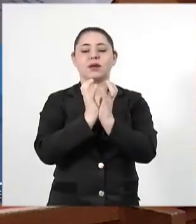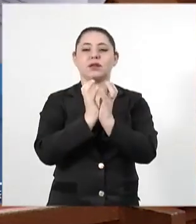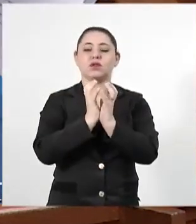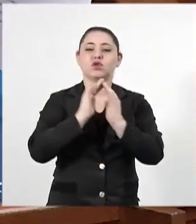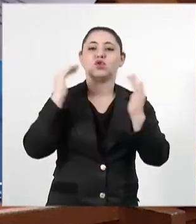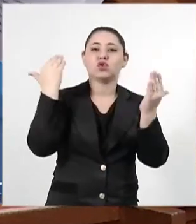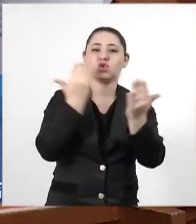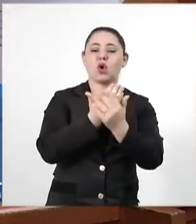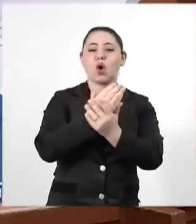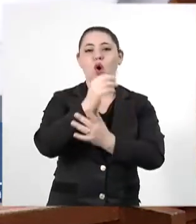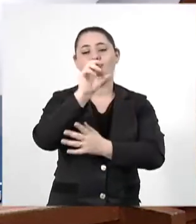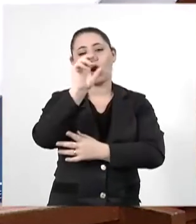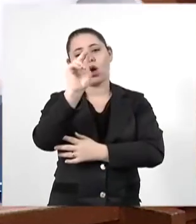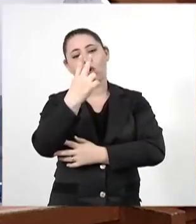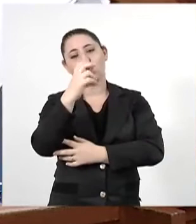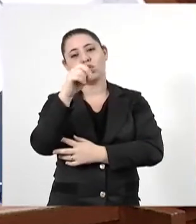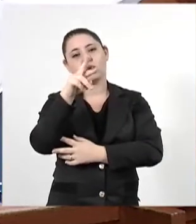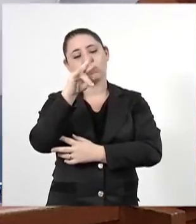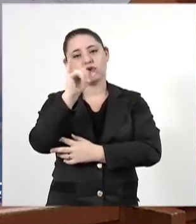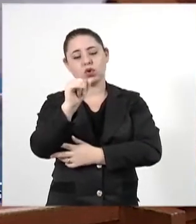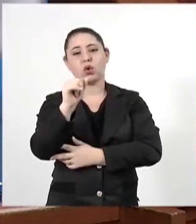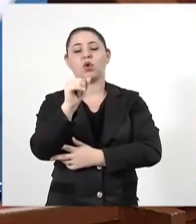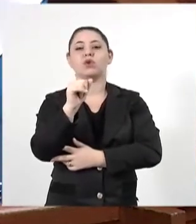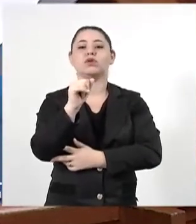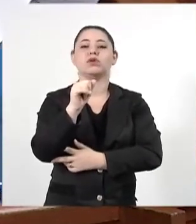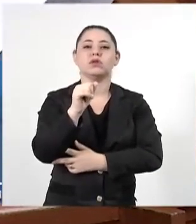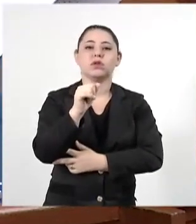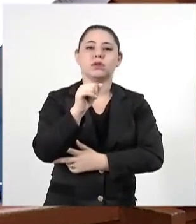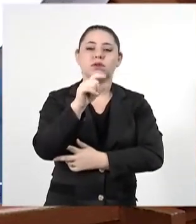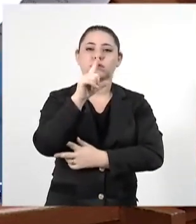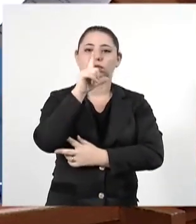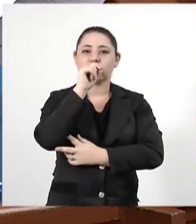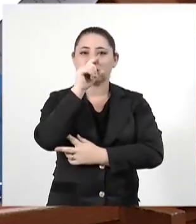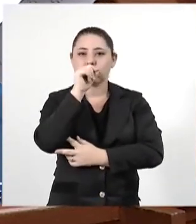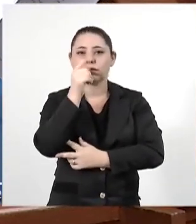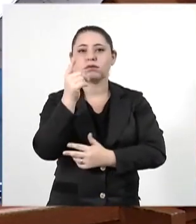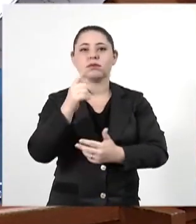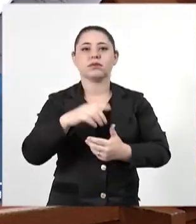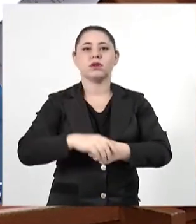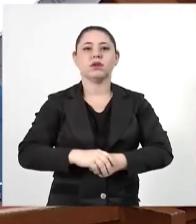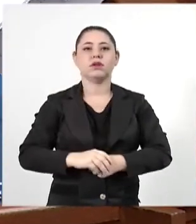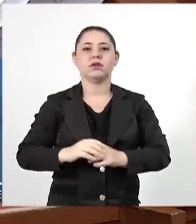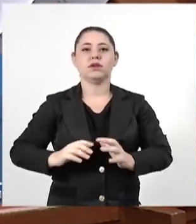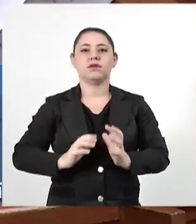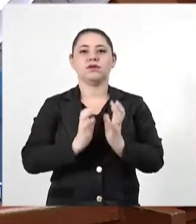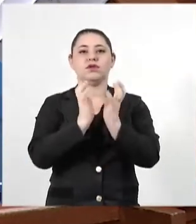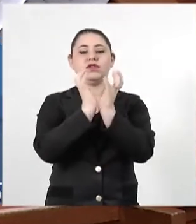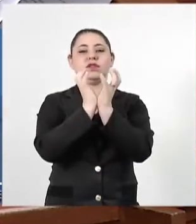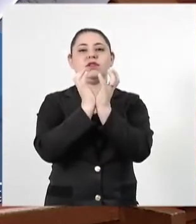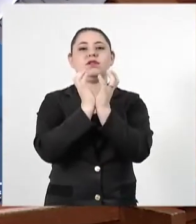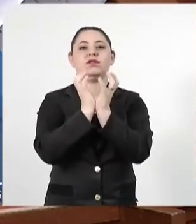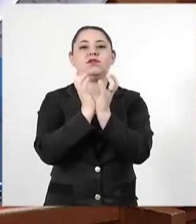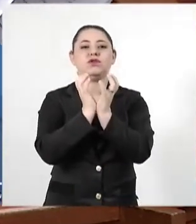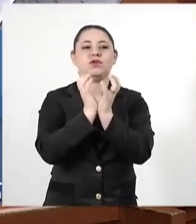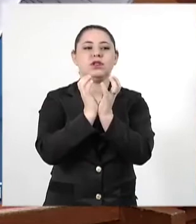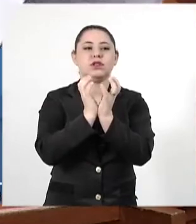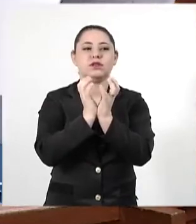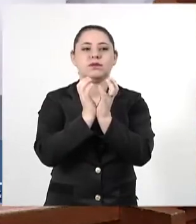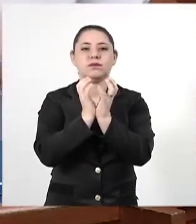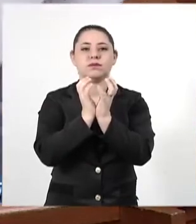Escola Horizonte, Associação Pestalozzi de Aquidauana, Juliano Varela, a PAI de